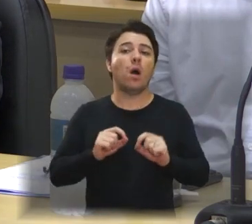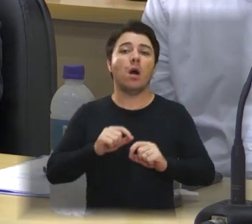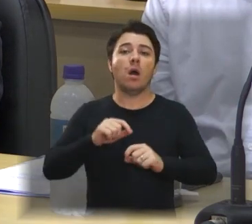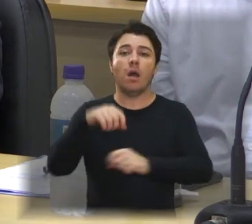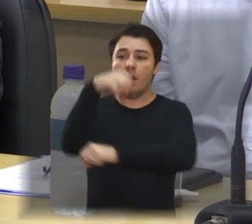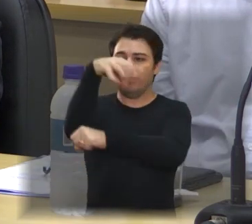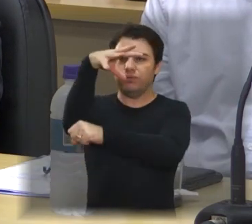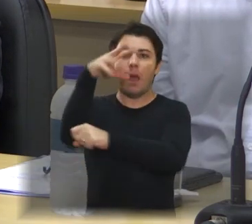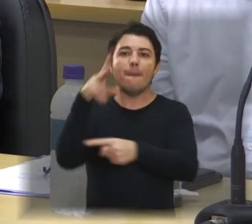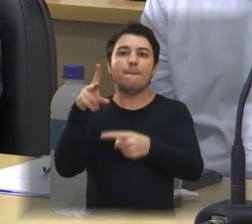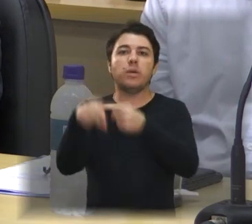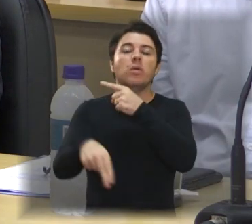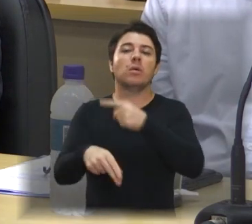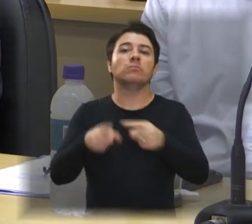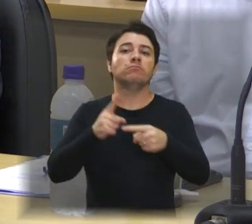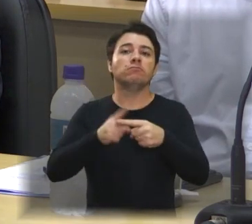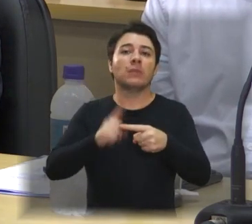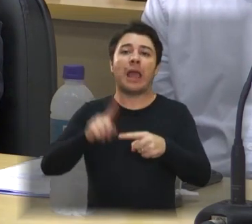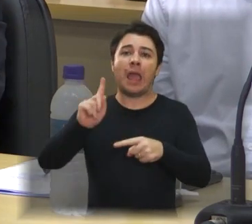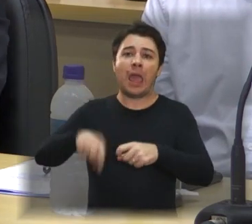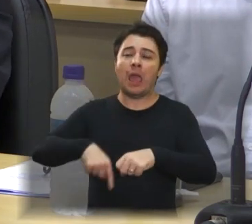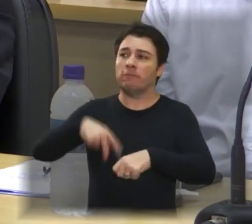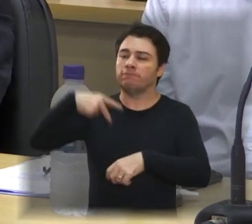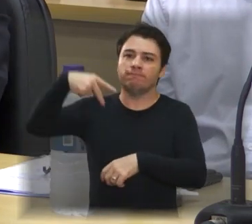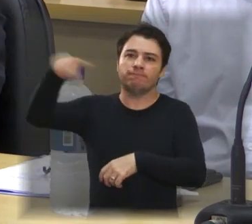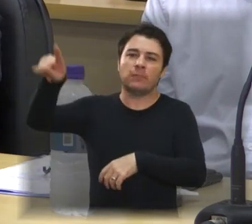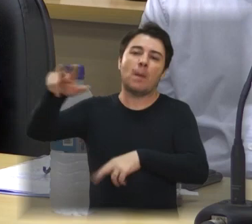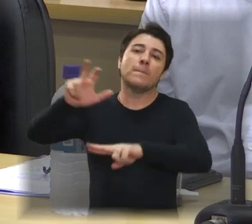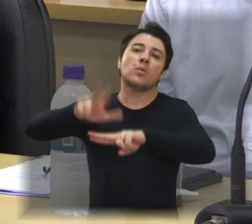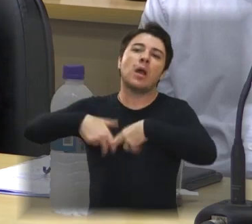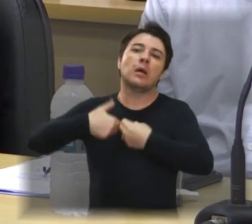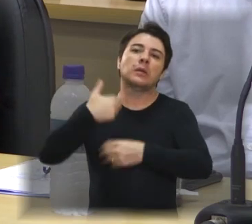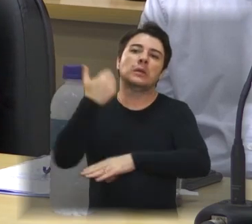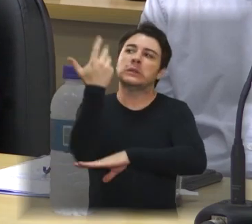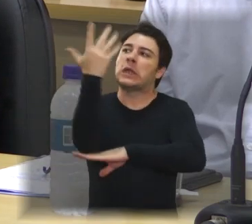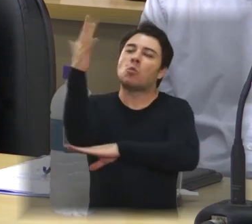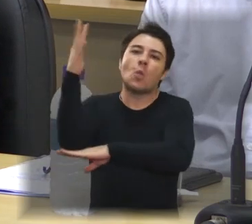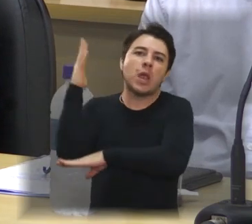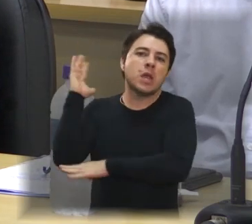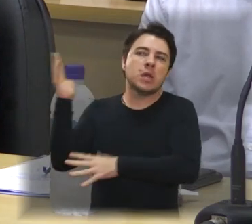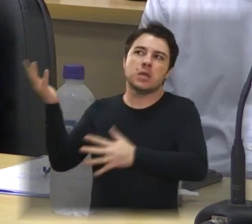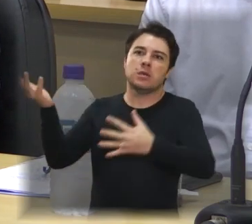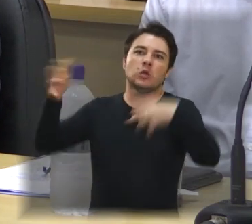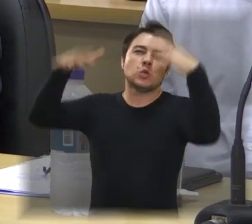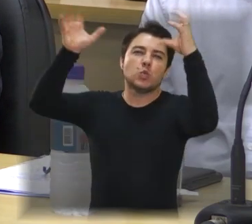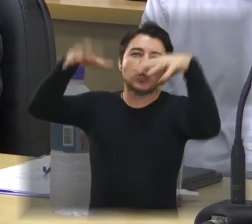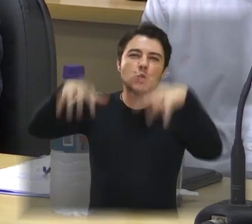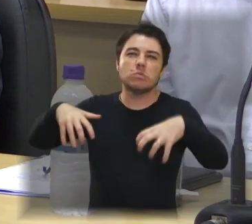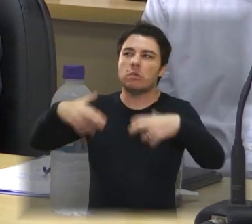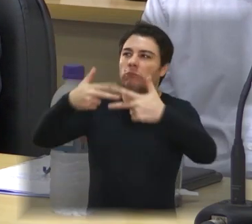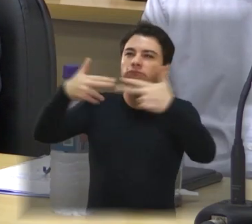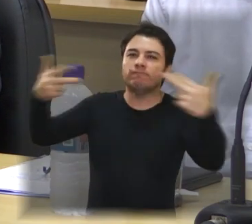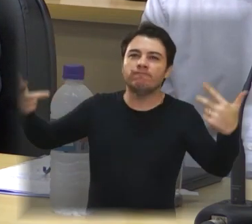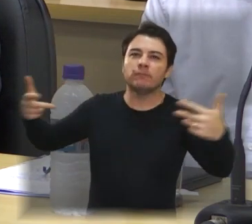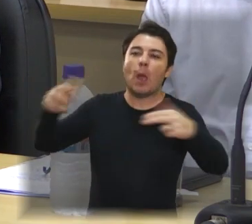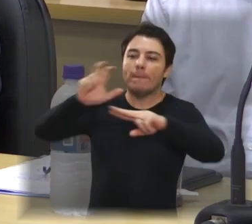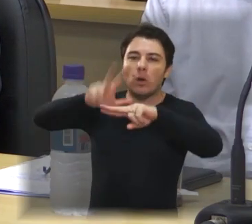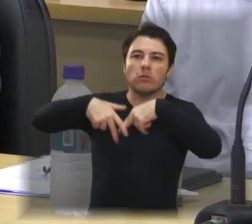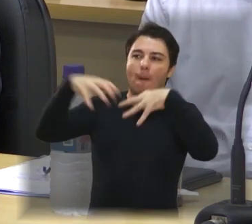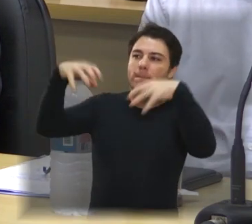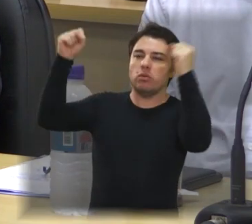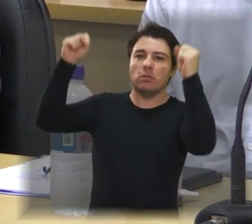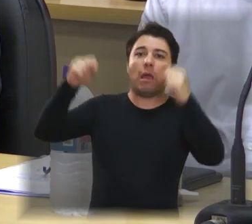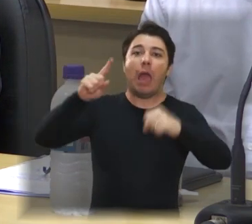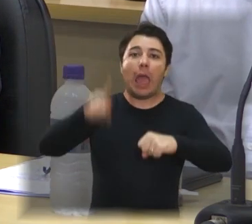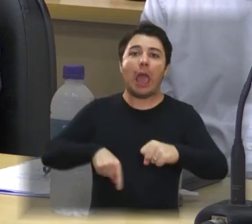estão relacionados a eventos indiretos provocados pela ação da natureza devido ao